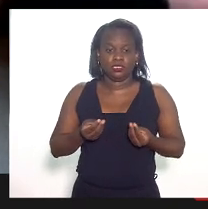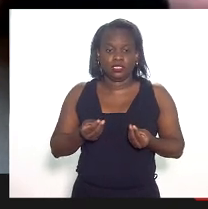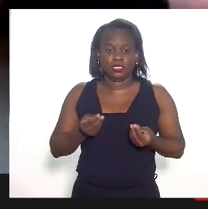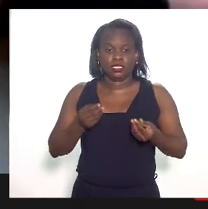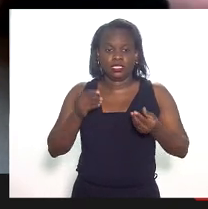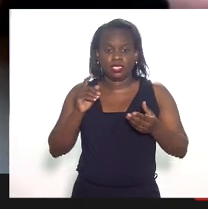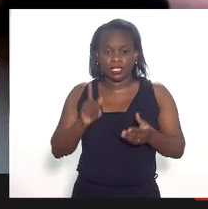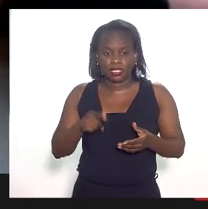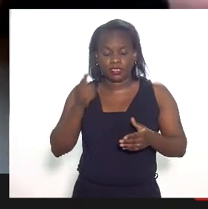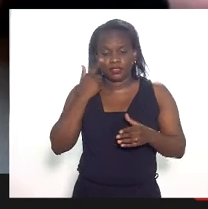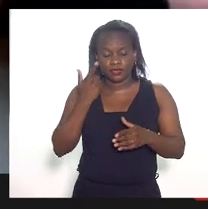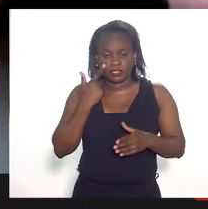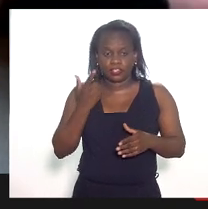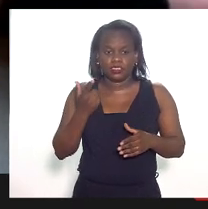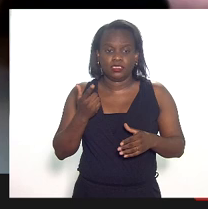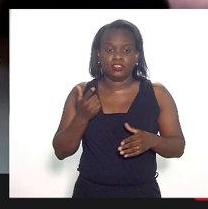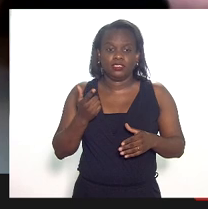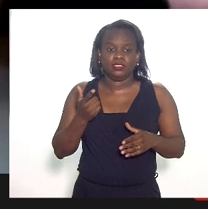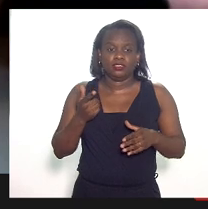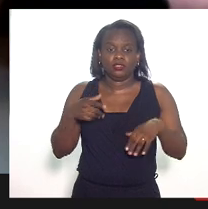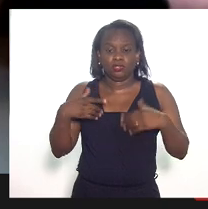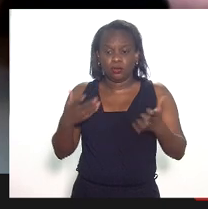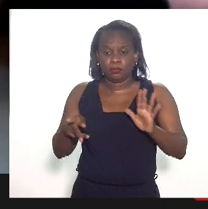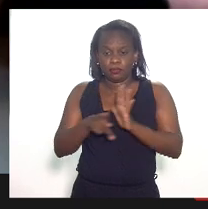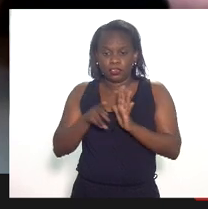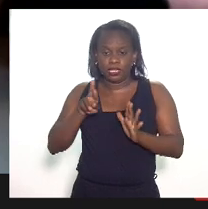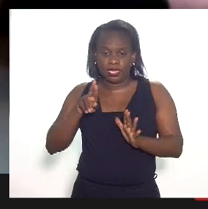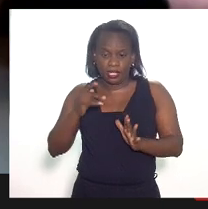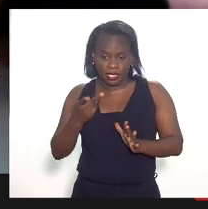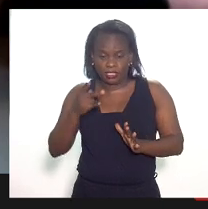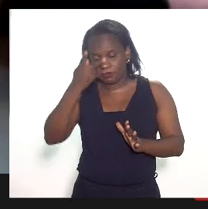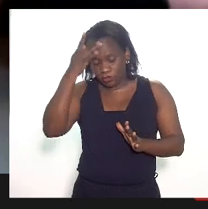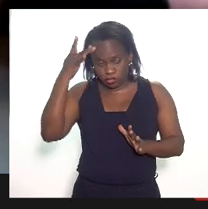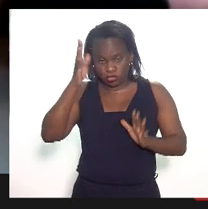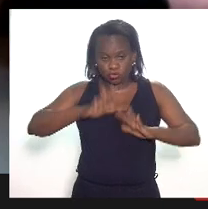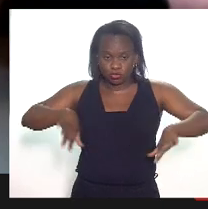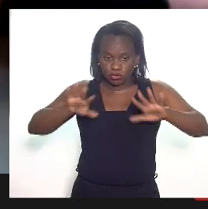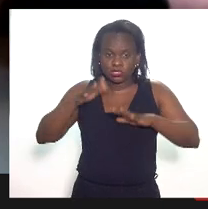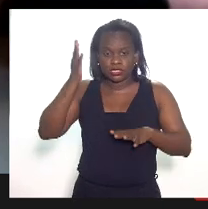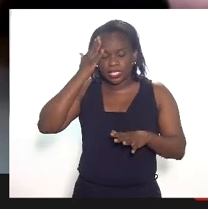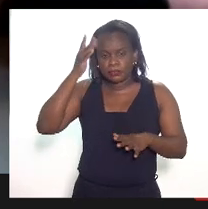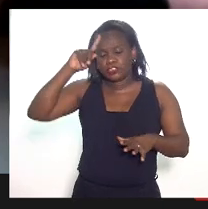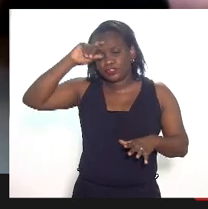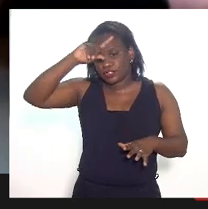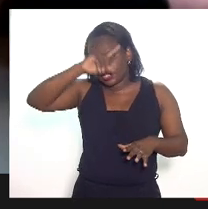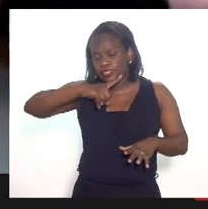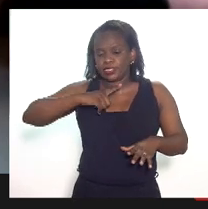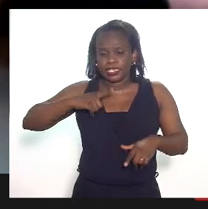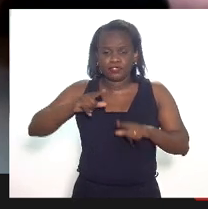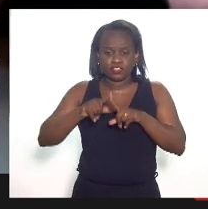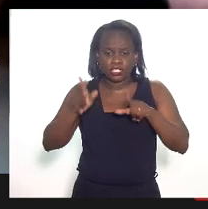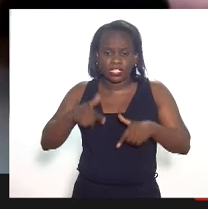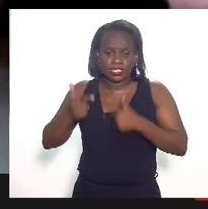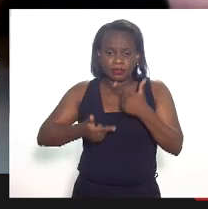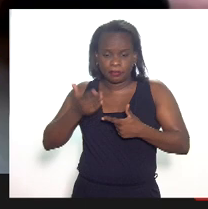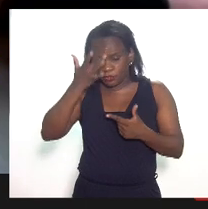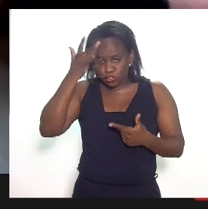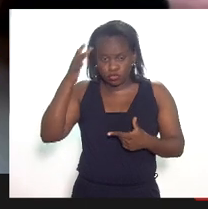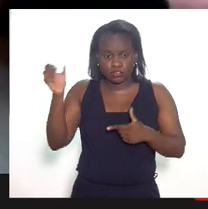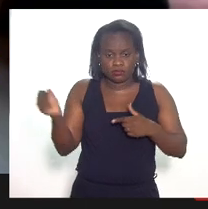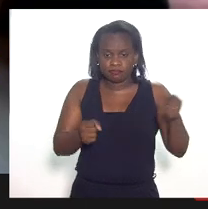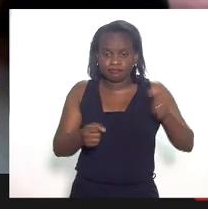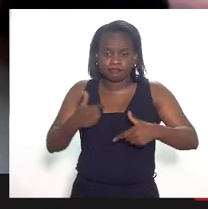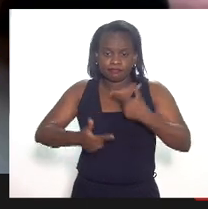Levantando os leitos do Estado, ou recursos humanos. E tem, nós sabemos muito bem as dificuldades que tem de recursos